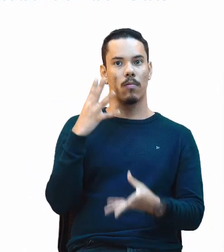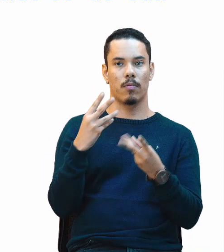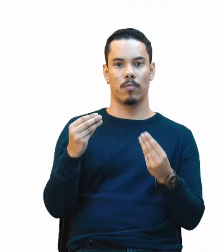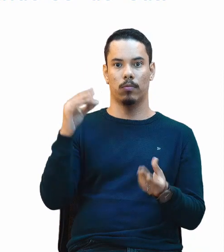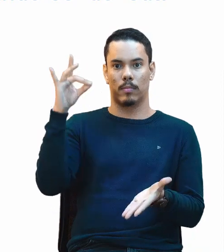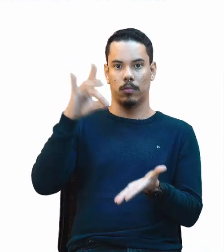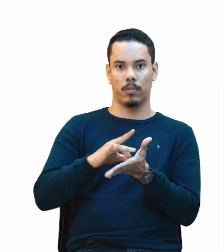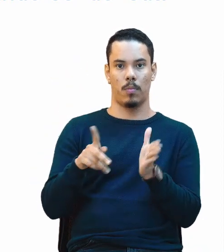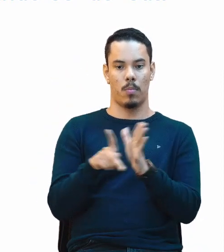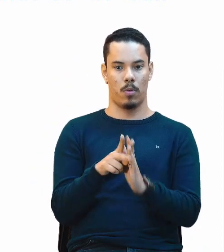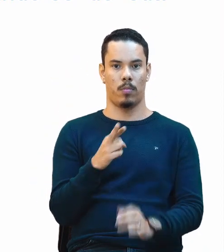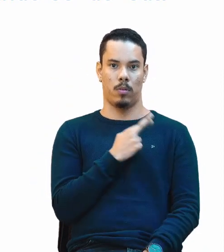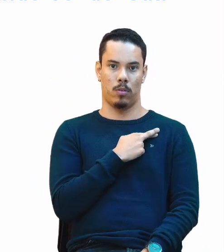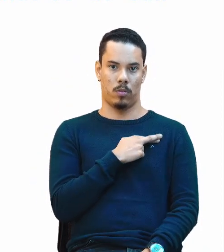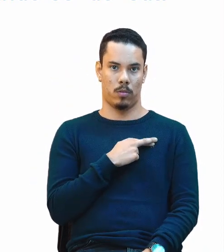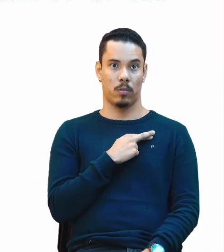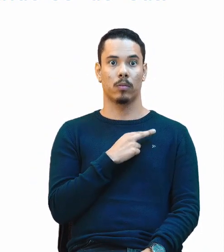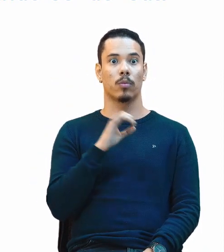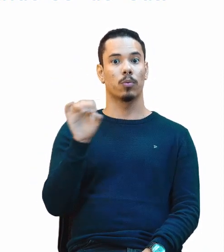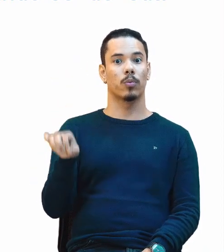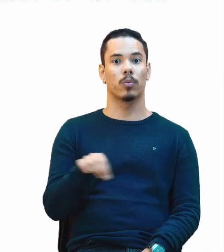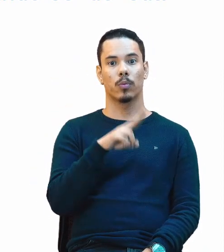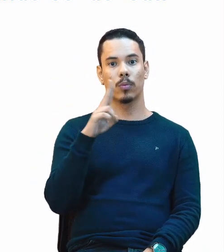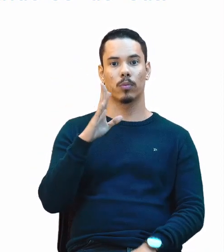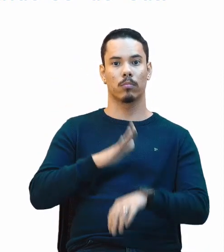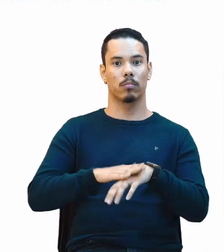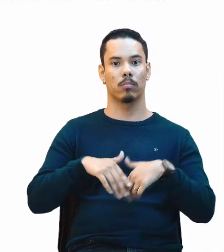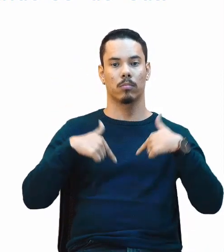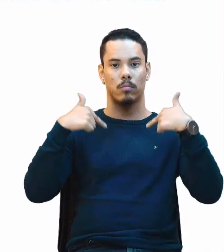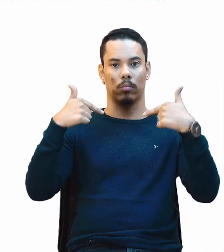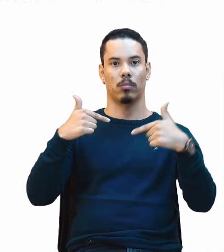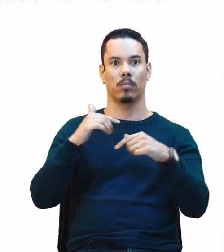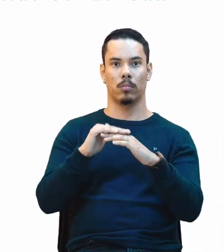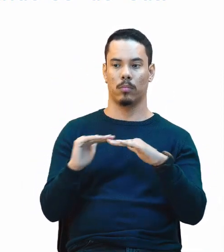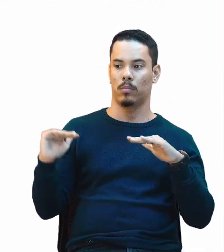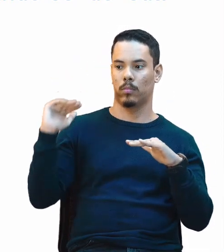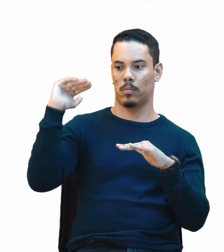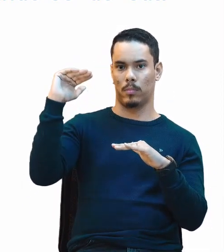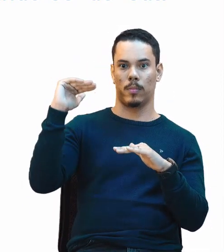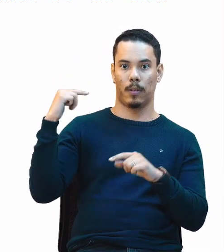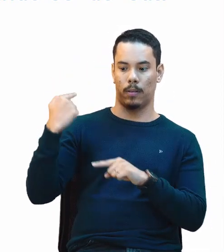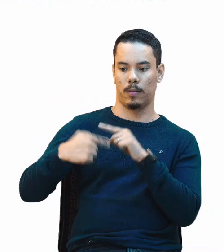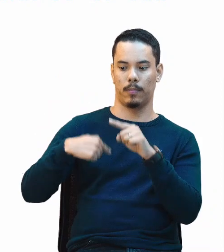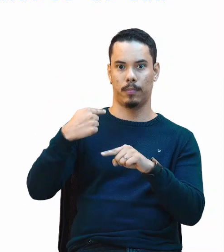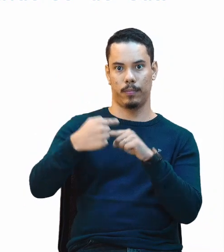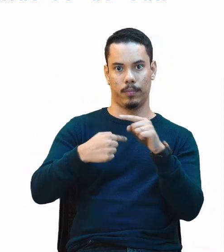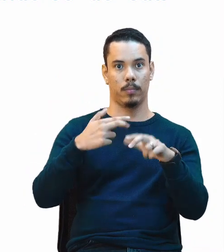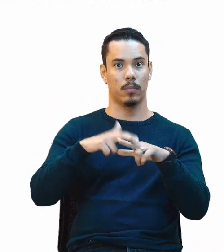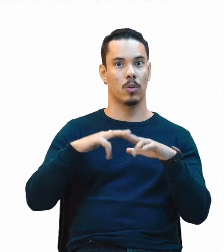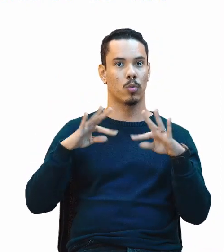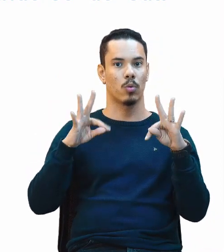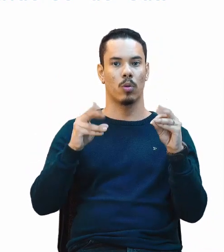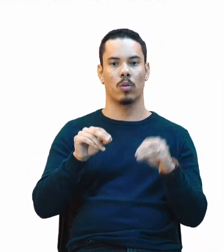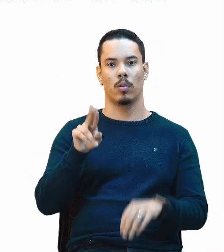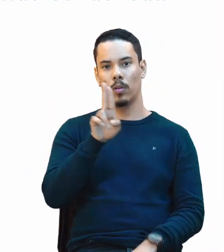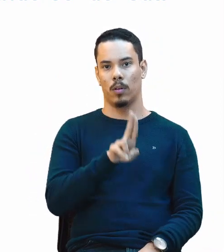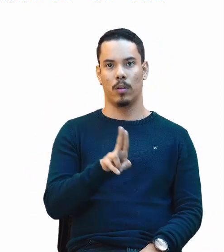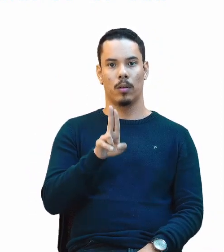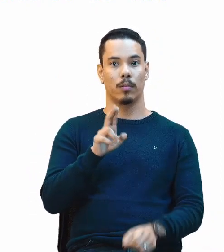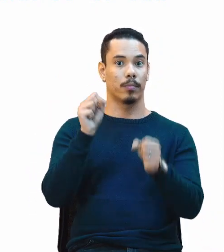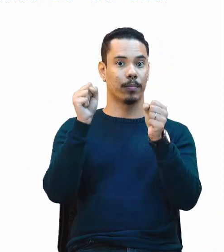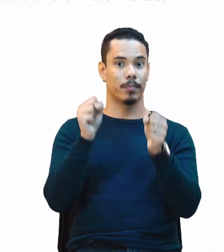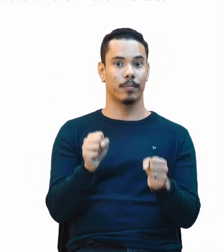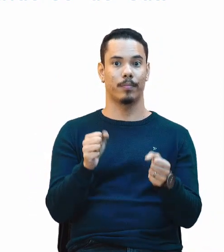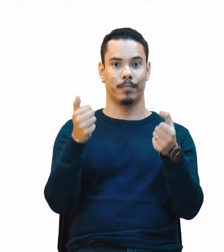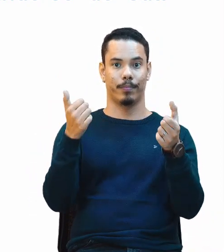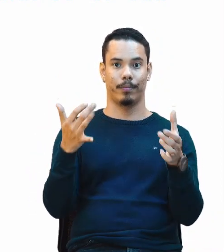religiosa, ou a autoridade e a tradição. Então eles usavam, pode-se dizer aqui, gente,